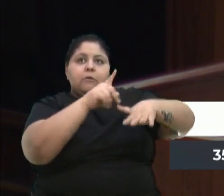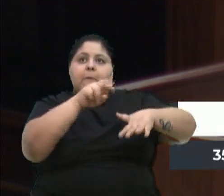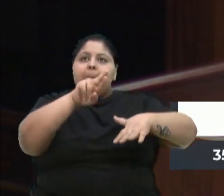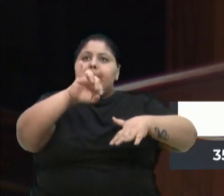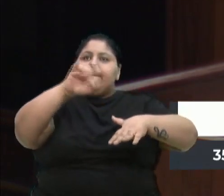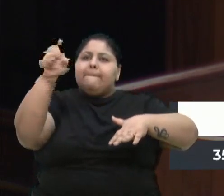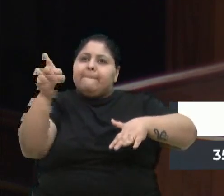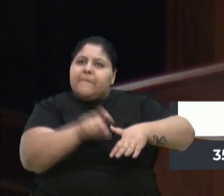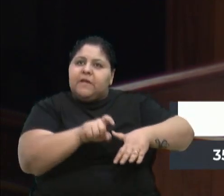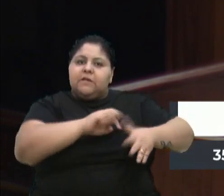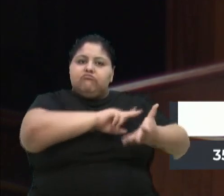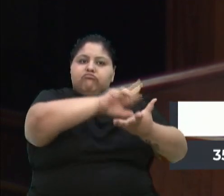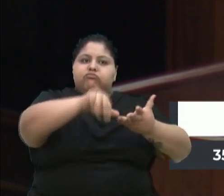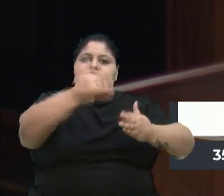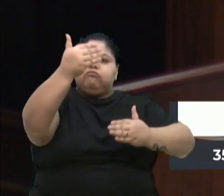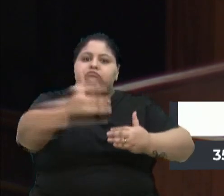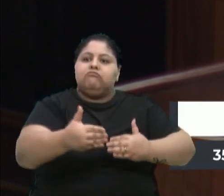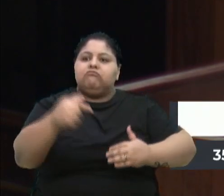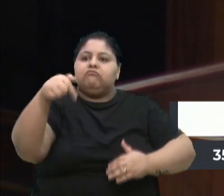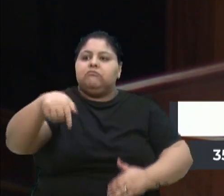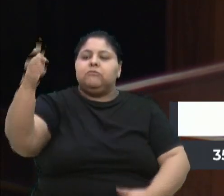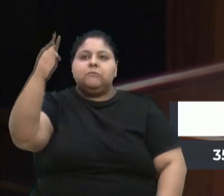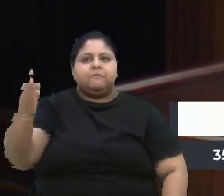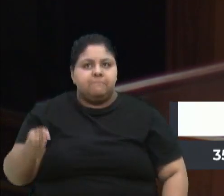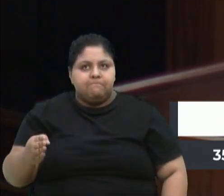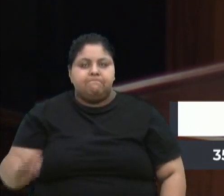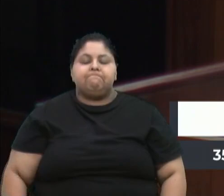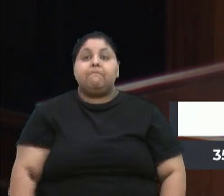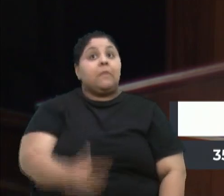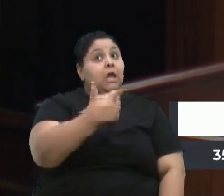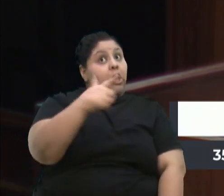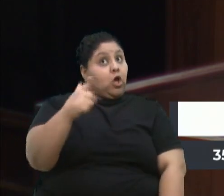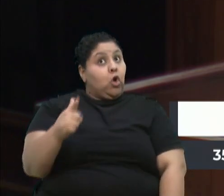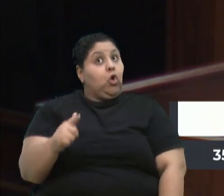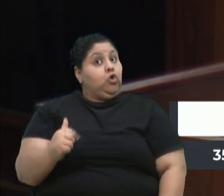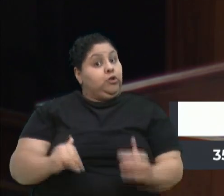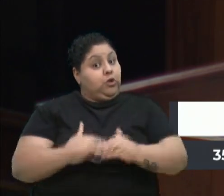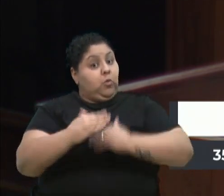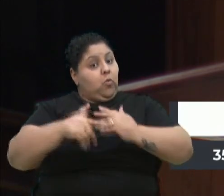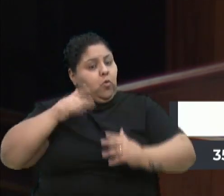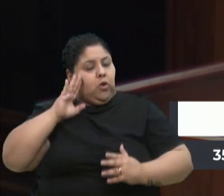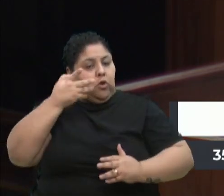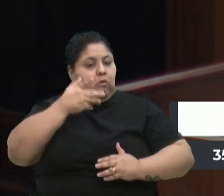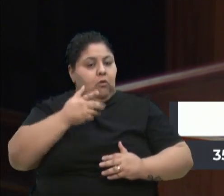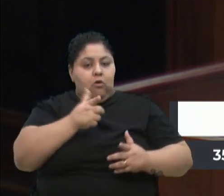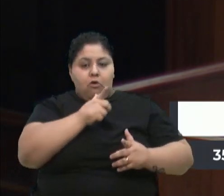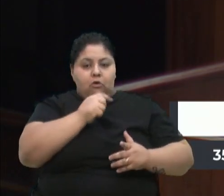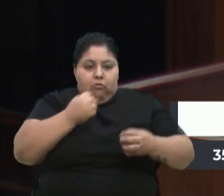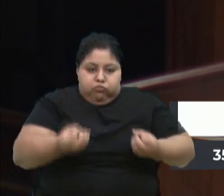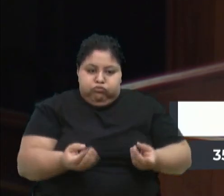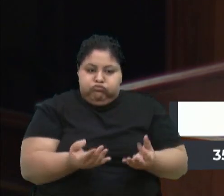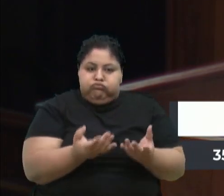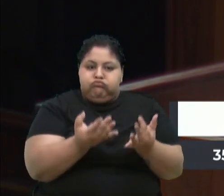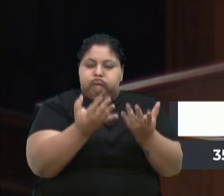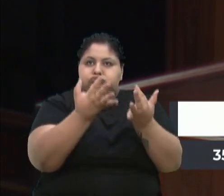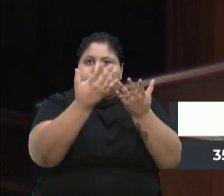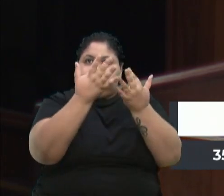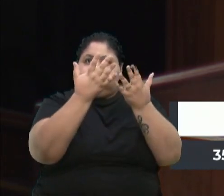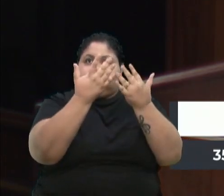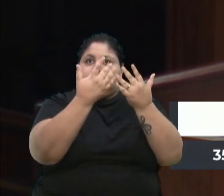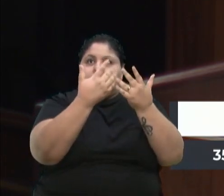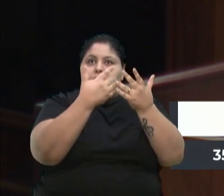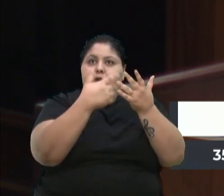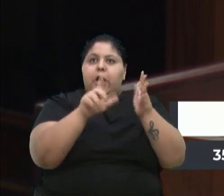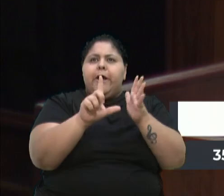diversas frentes no Brasil. E outra, quando deu a enchente aqui no Rio Grande do Sul, já estava programada essa visita do governo